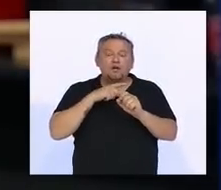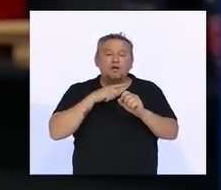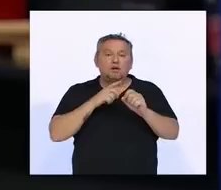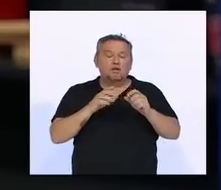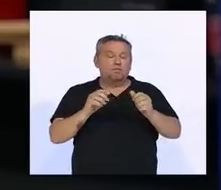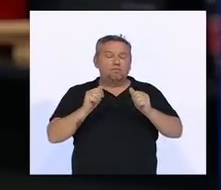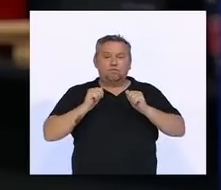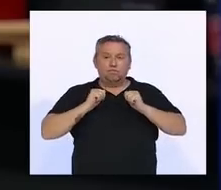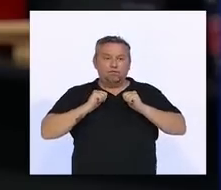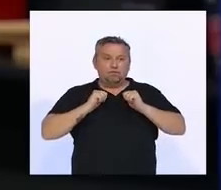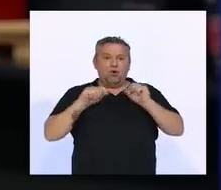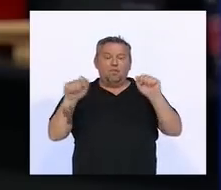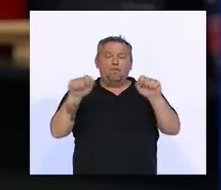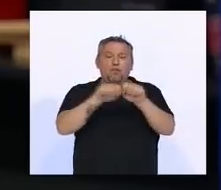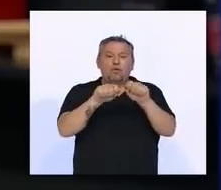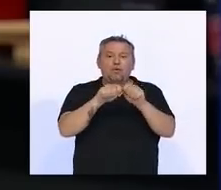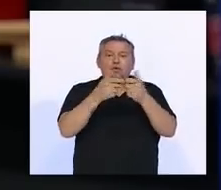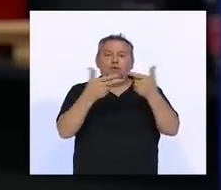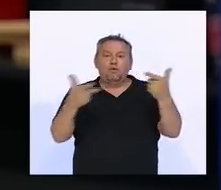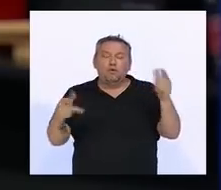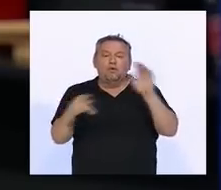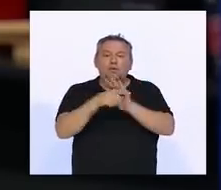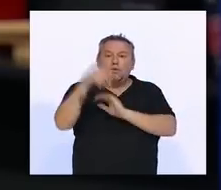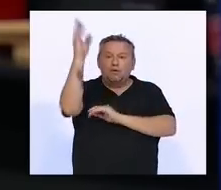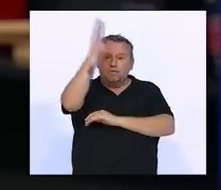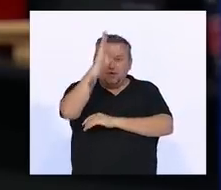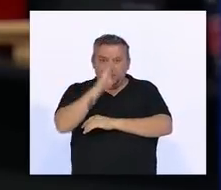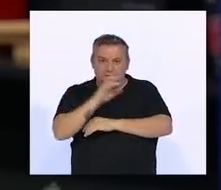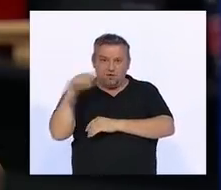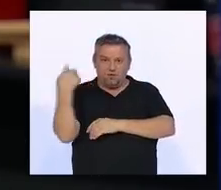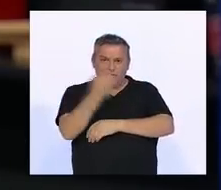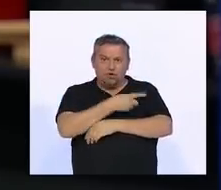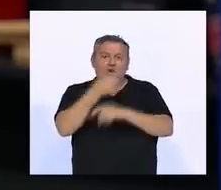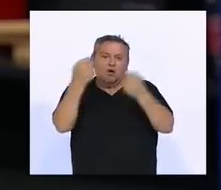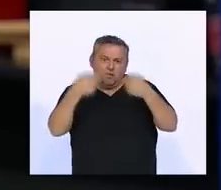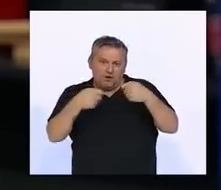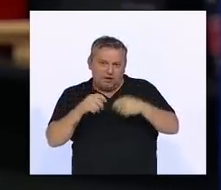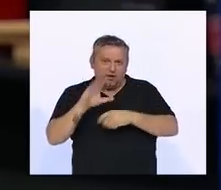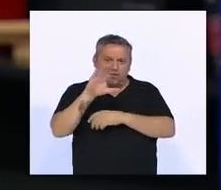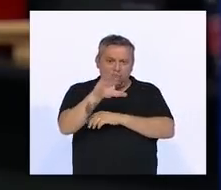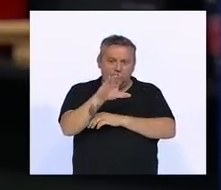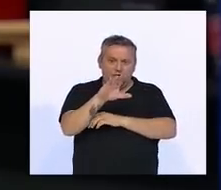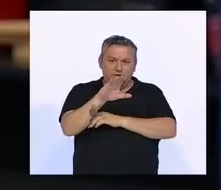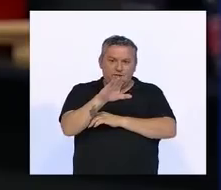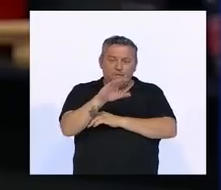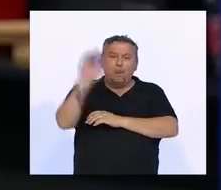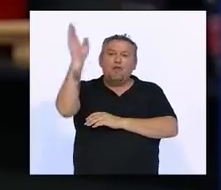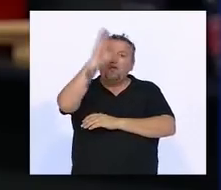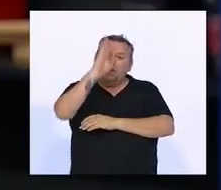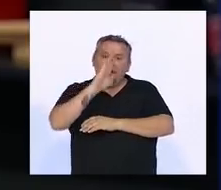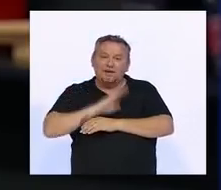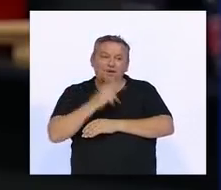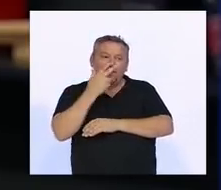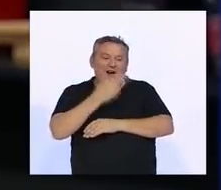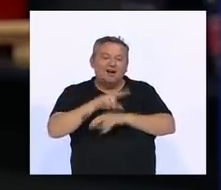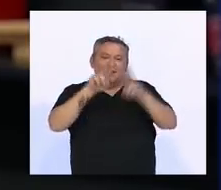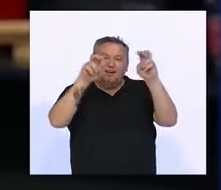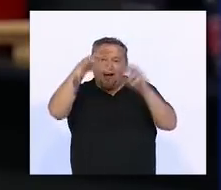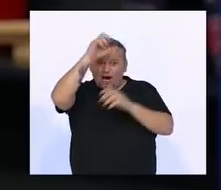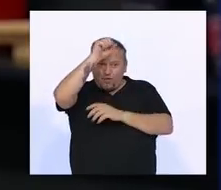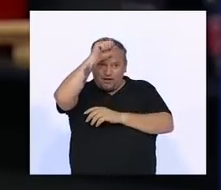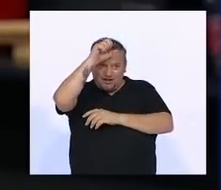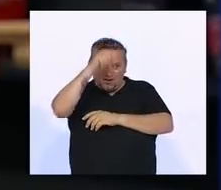do produto nacional, porque nós precisamos disso. Então, no Brasil, aprenderam a dizer que é